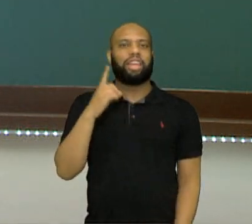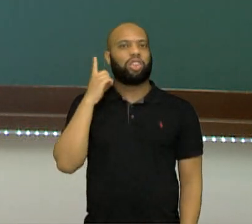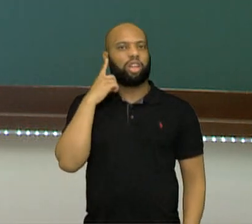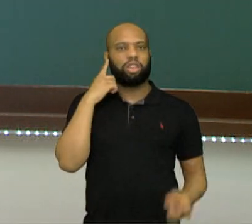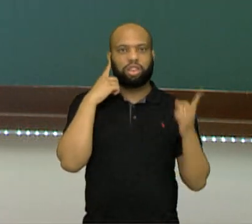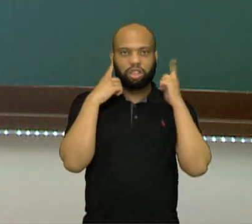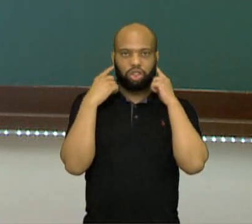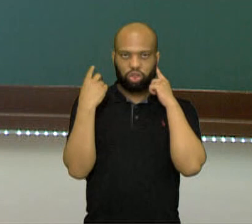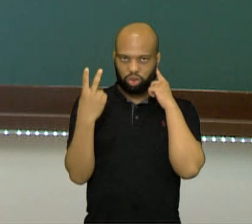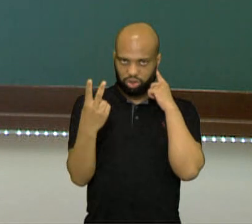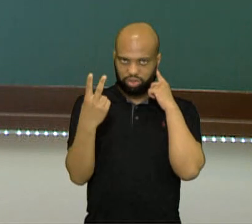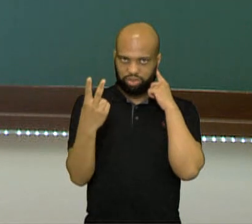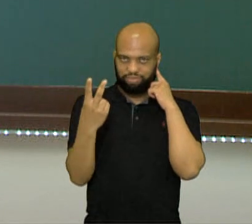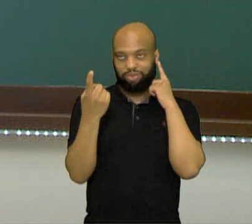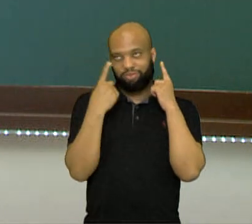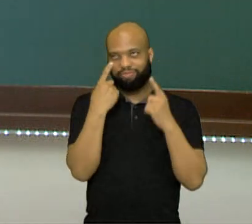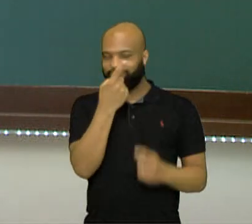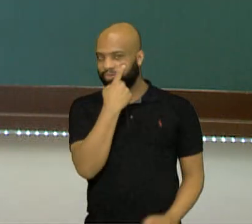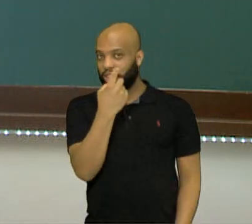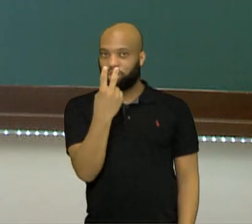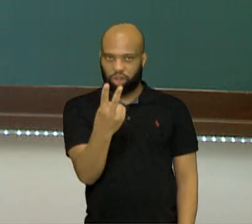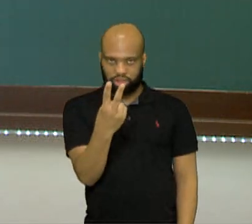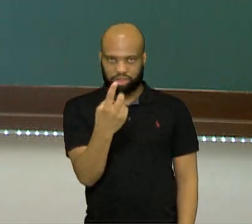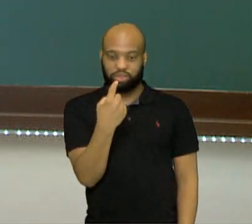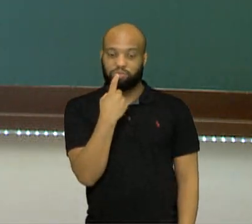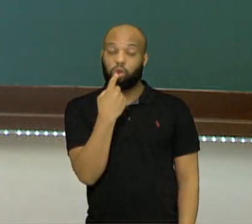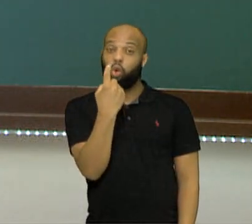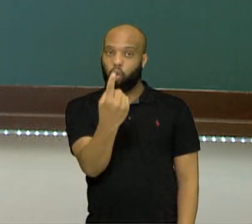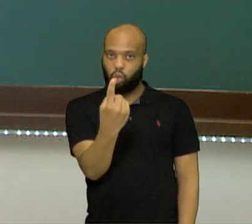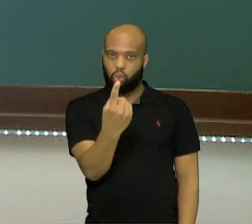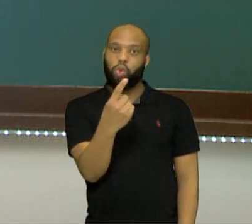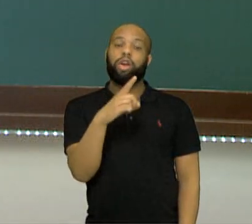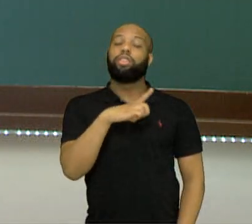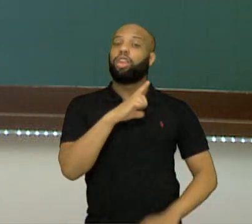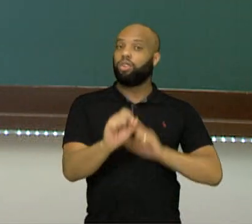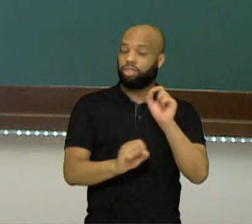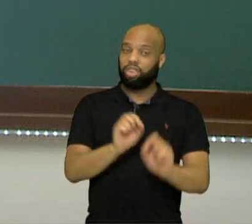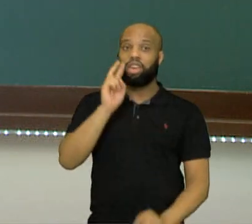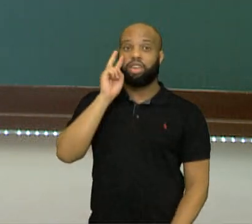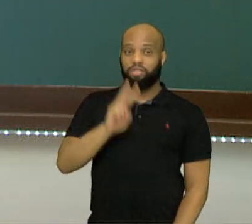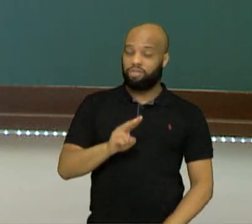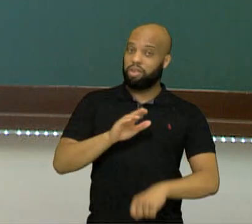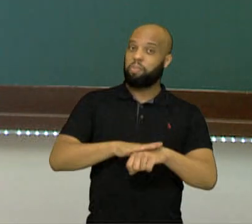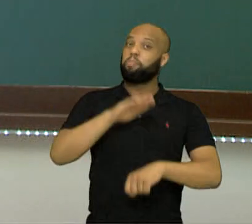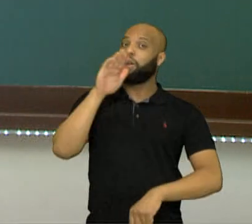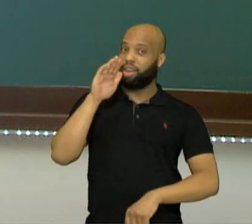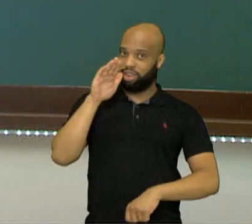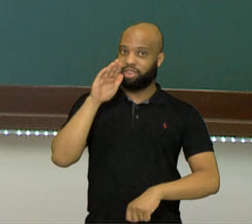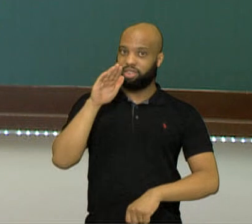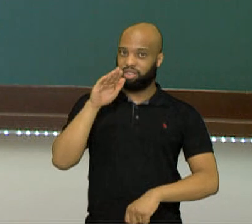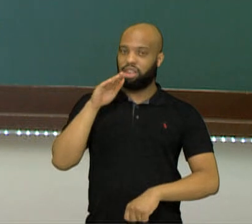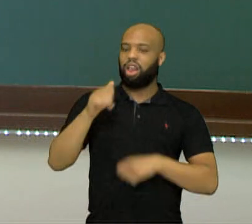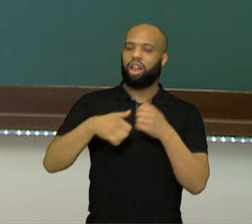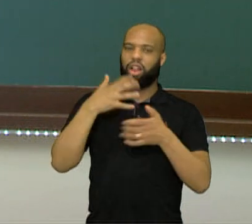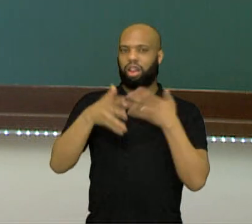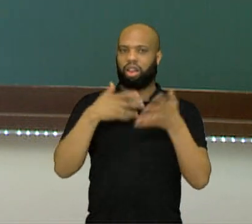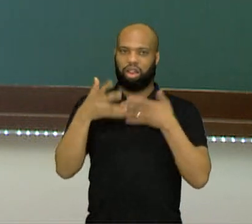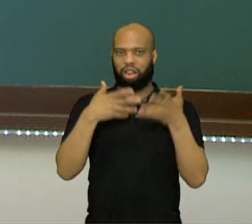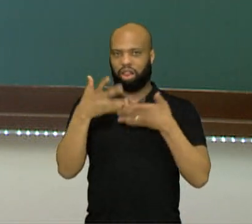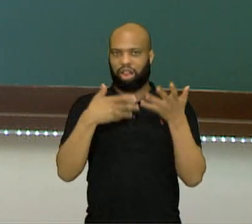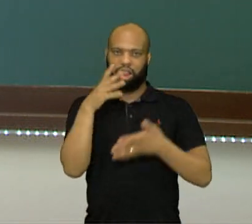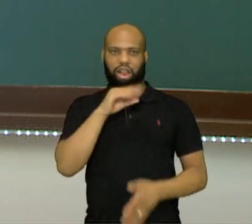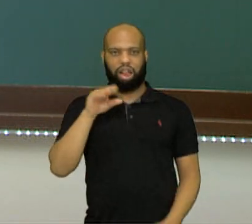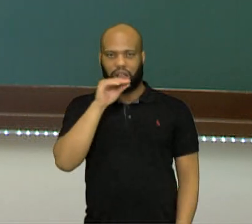Então, devemos ouvir mais e falar menos. É isso que nós temos aqui nesse artigo de opinião que a